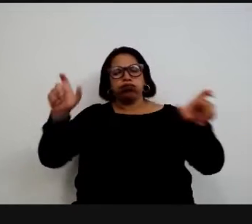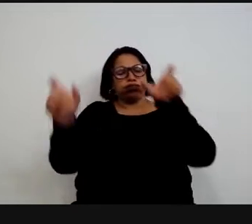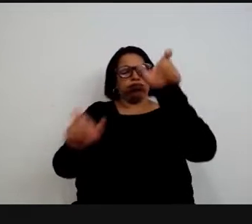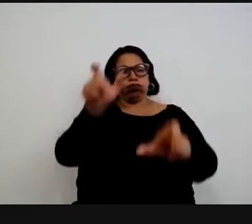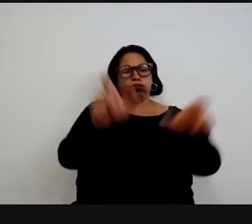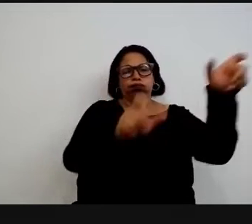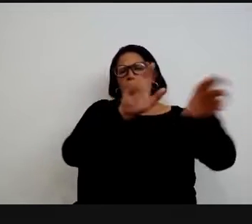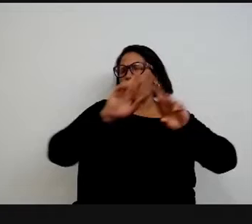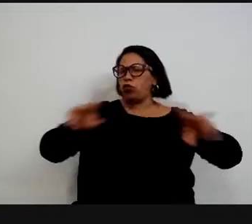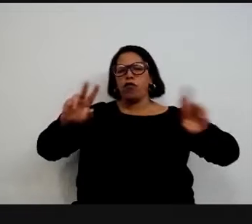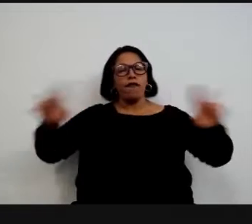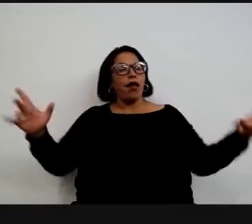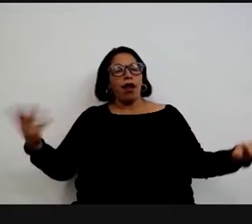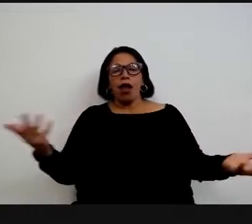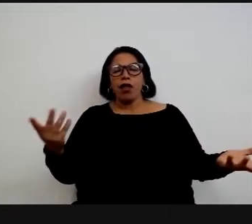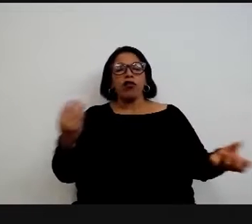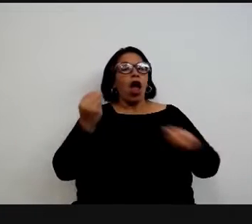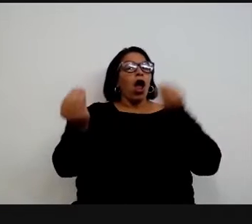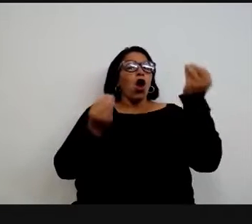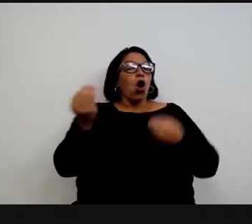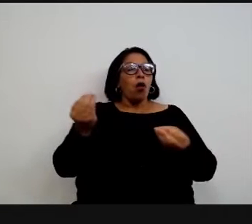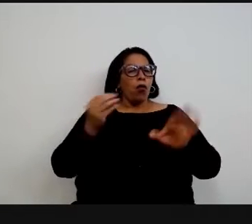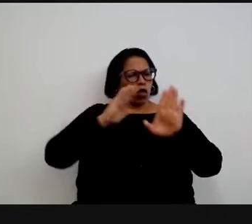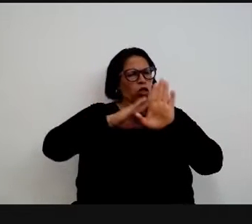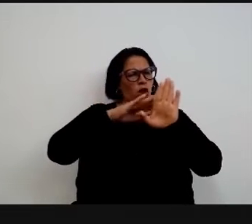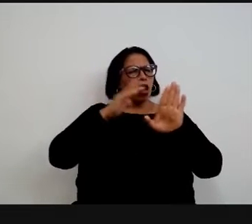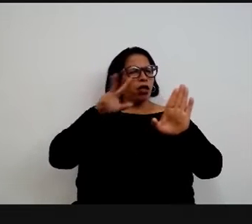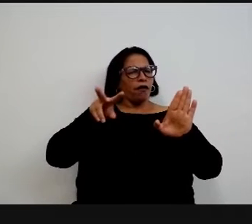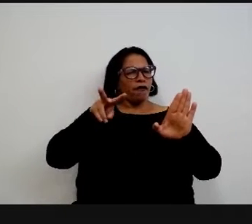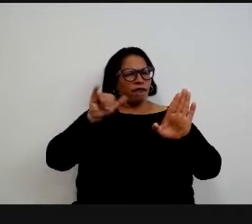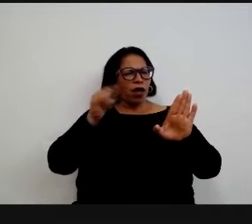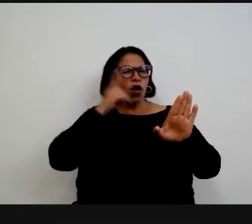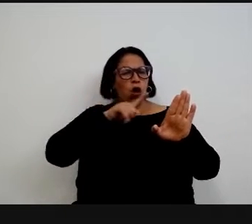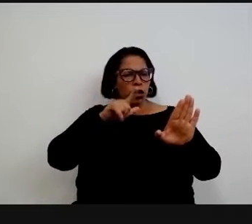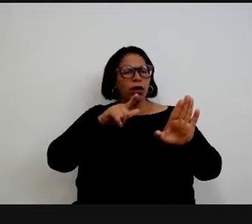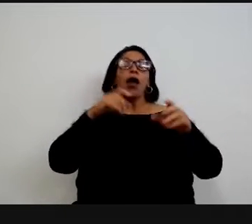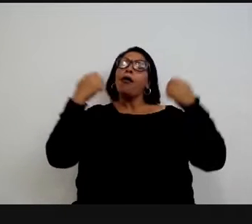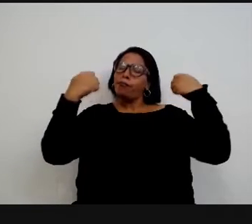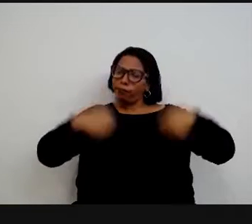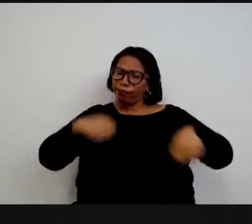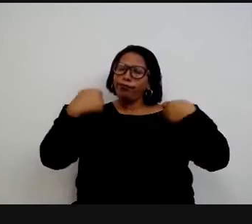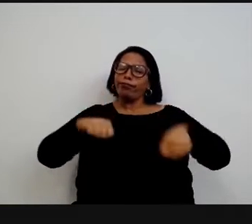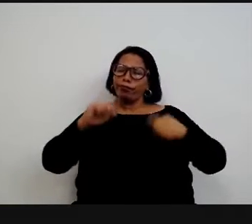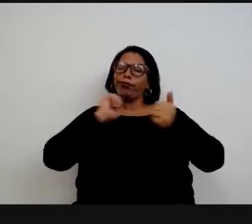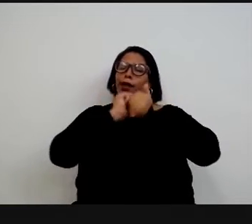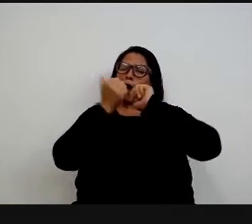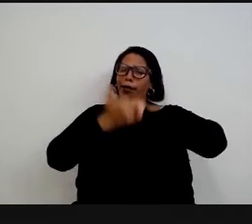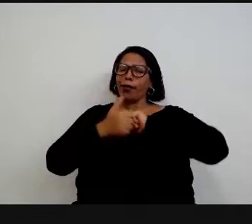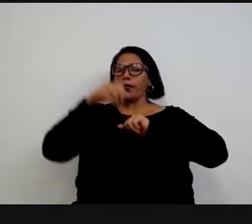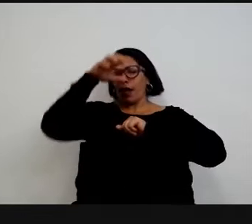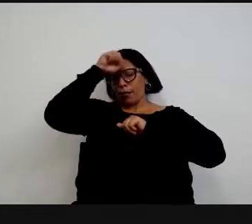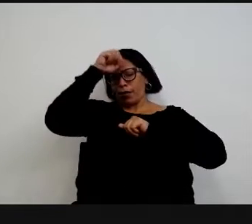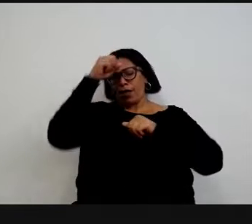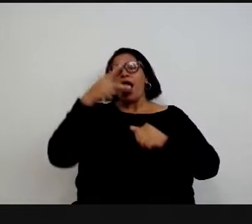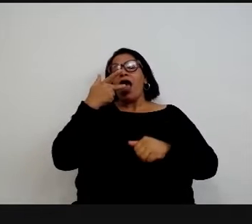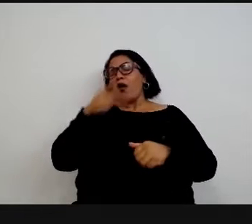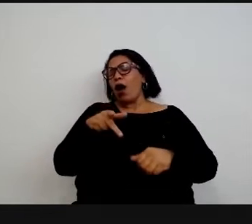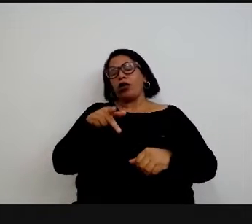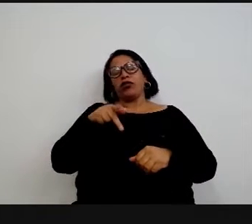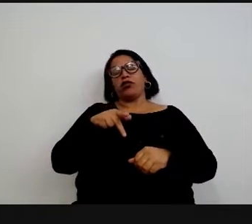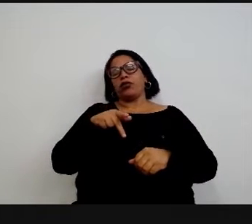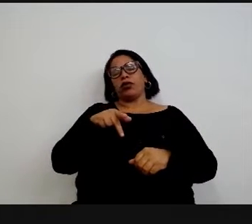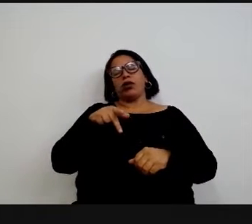e e nós temos que dar conta disso, né? Bom, eu acho que eu já falei